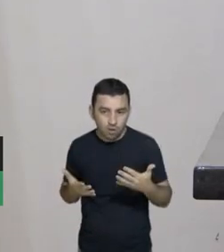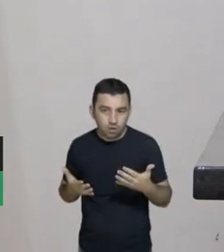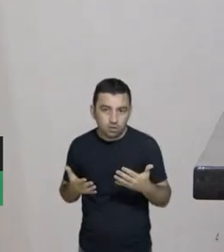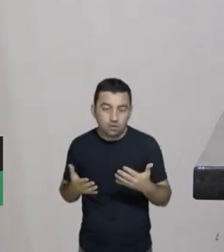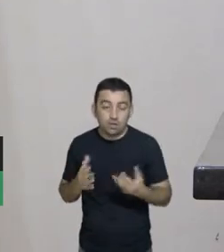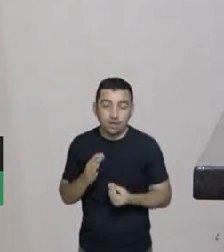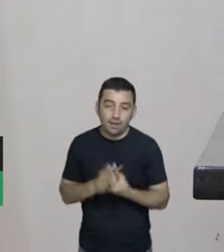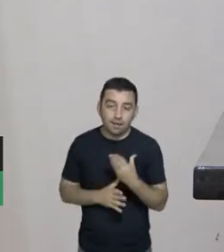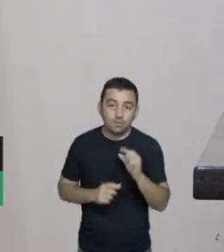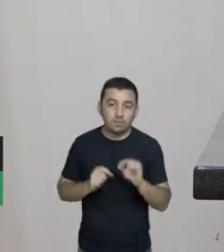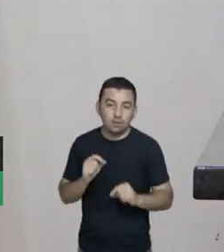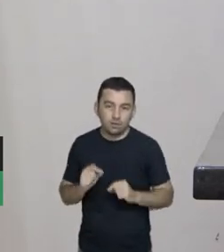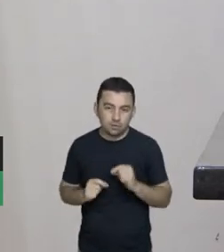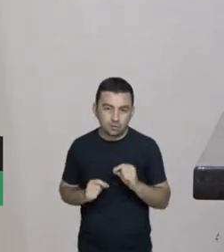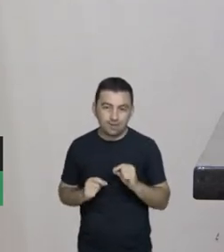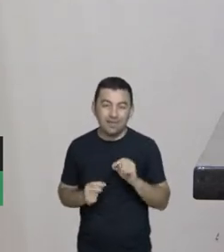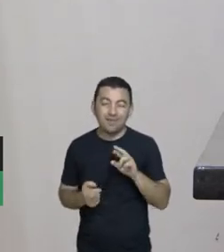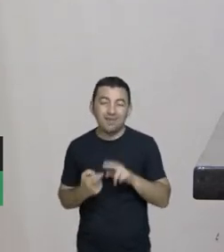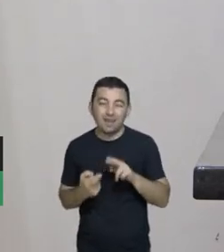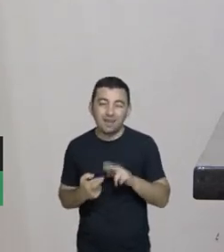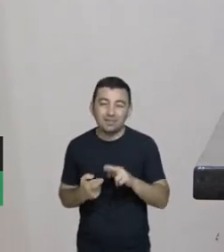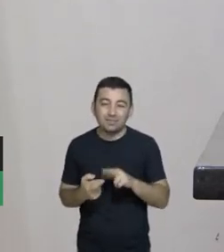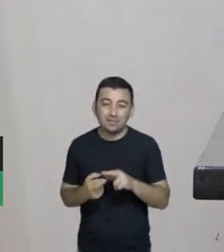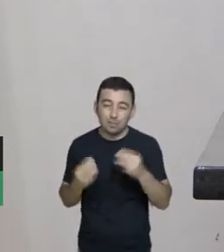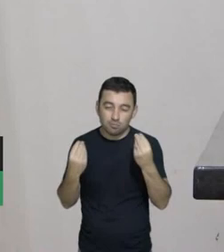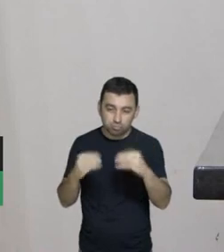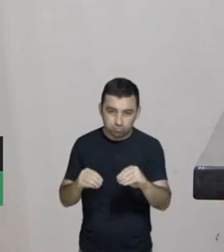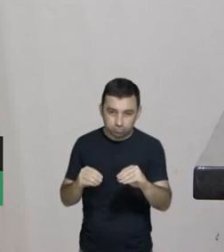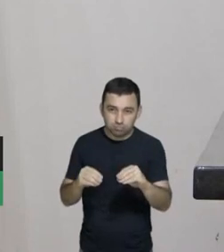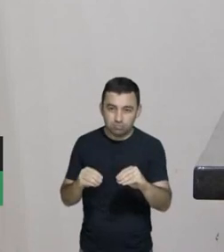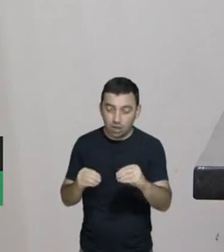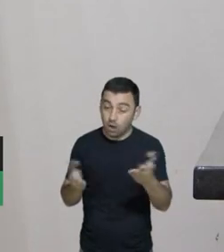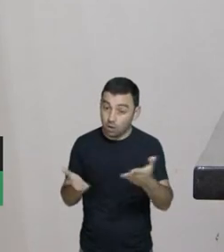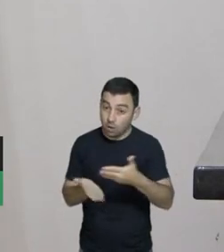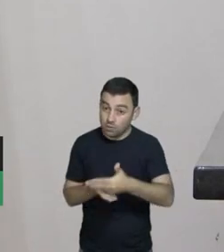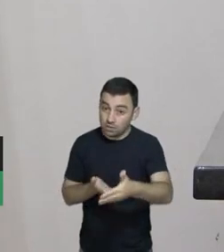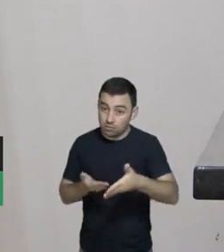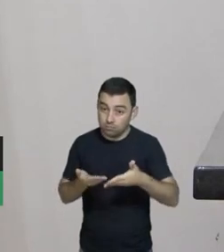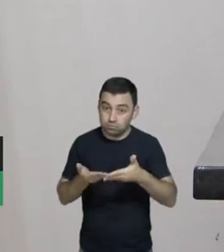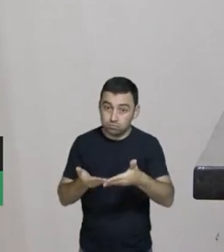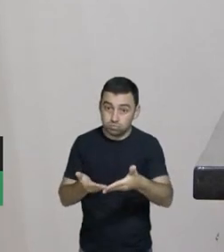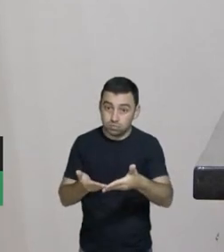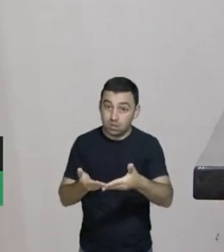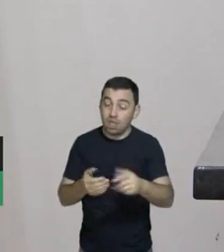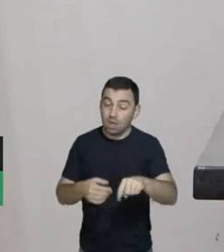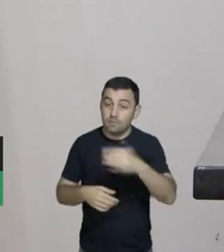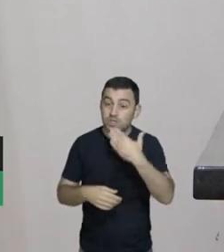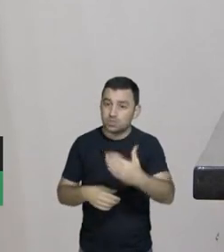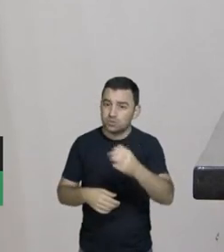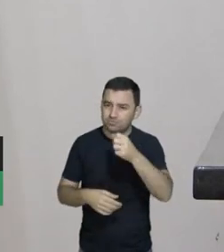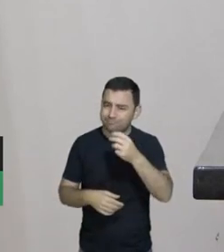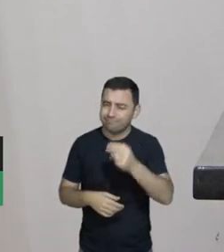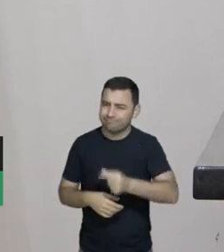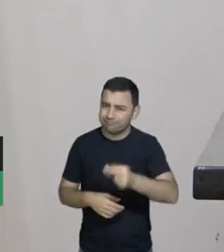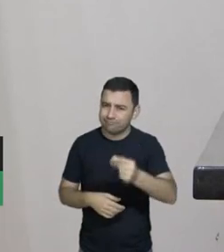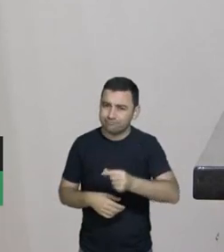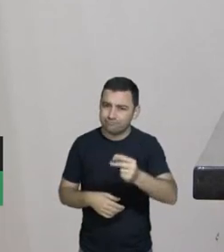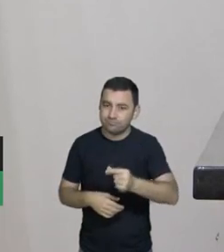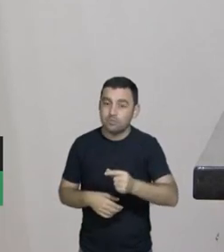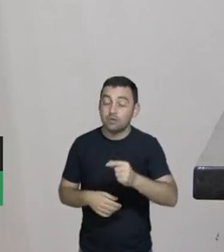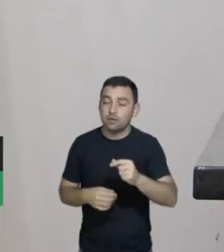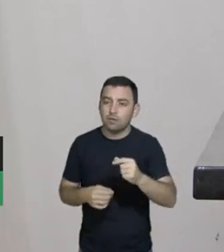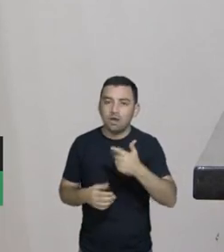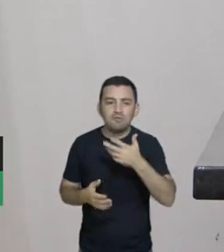fórum, referente à implantação do transporte marítimo aqui em Florianópolis. É uma demanda antiga que, por vontade política, ainda